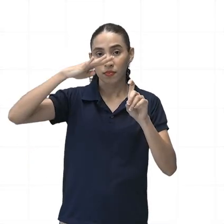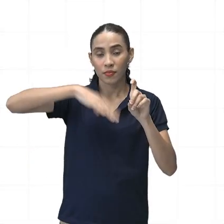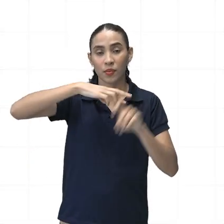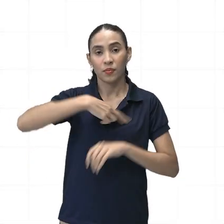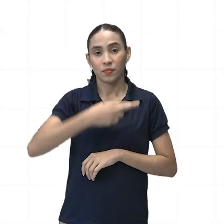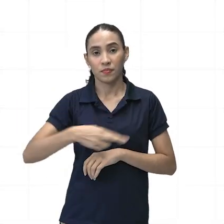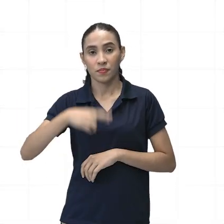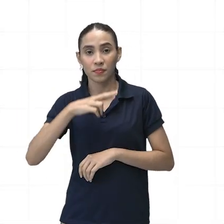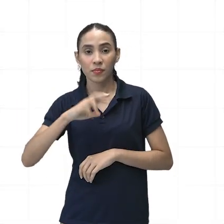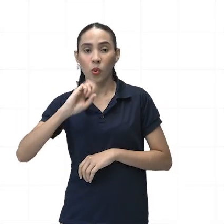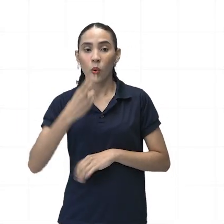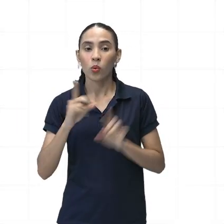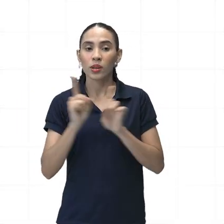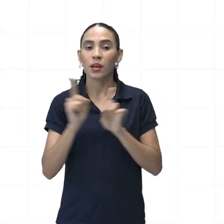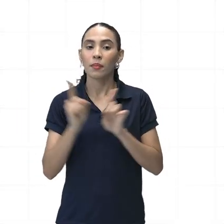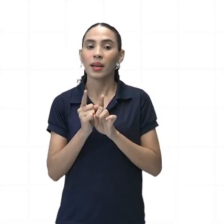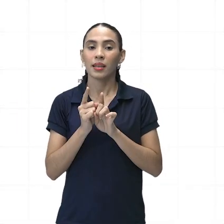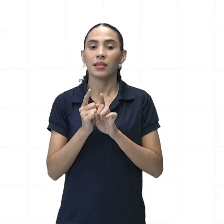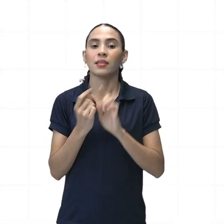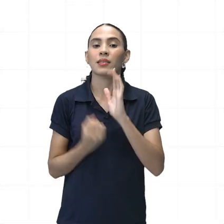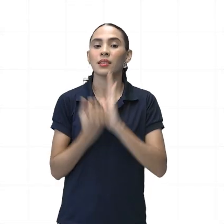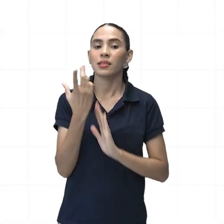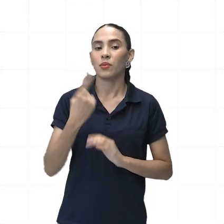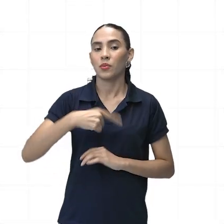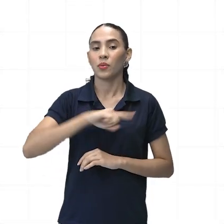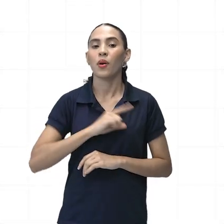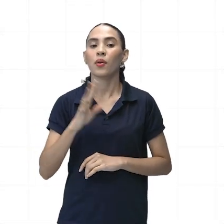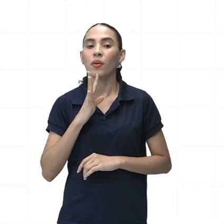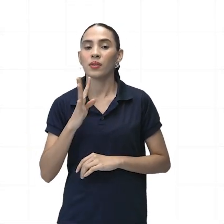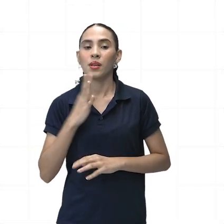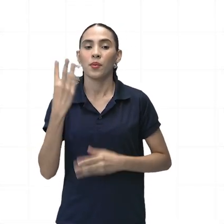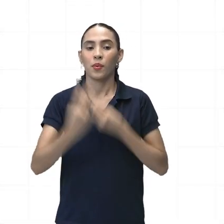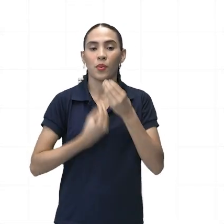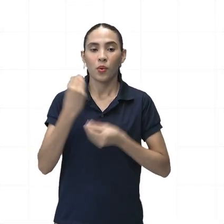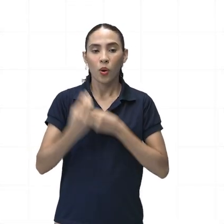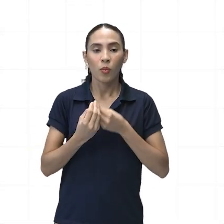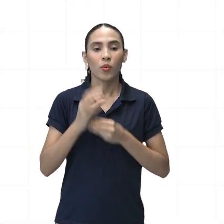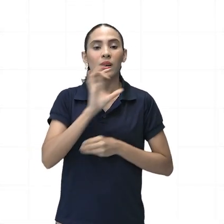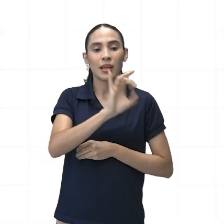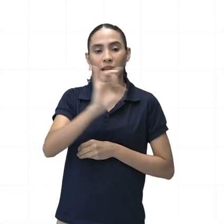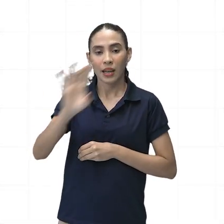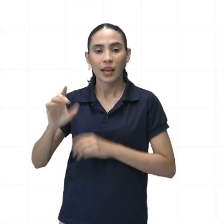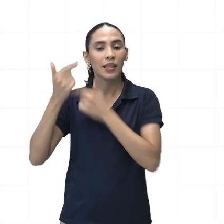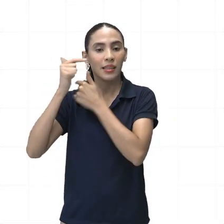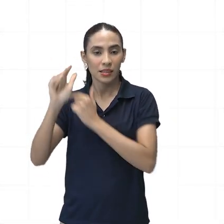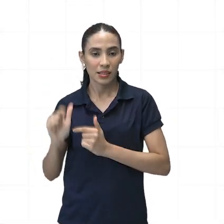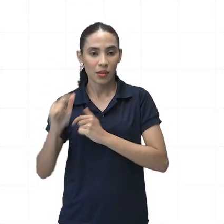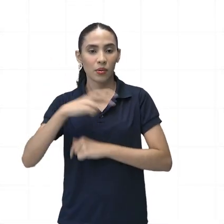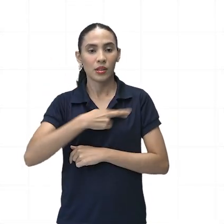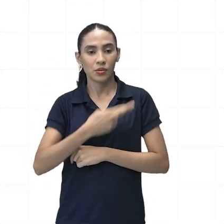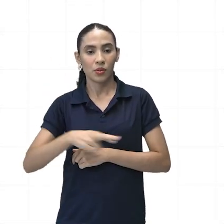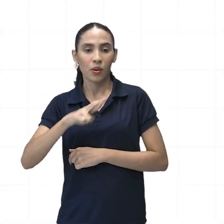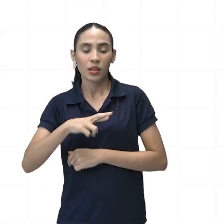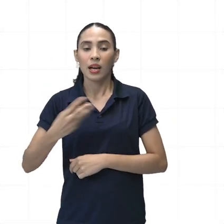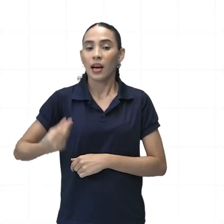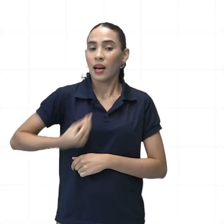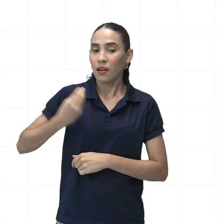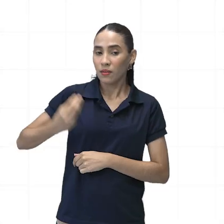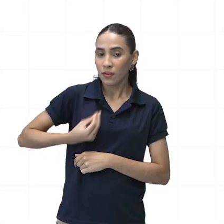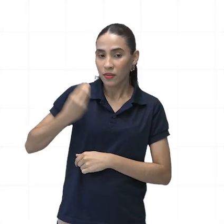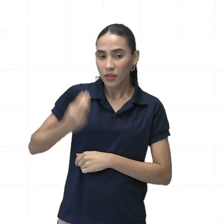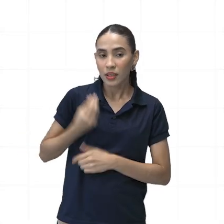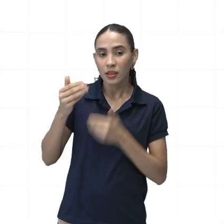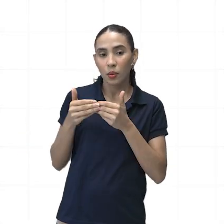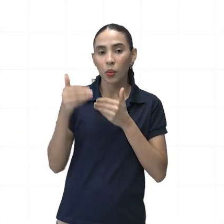origem ou mitos da criação, conhecemos como, segundo cada tradição religiosa, a vida